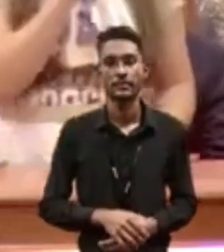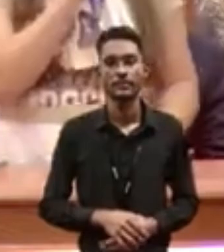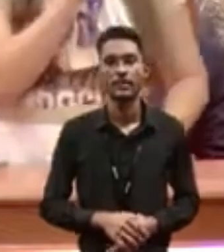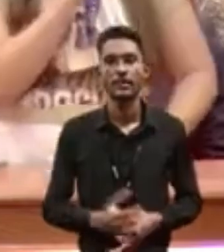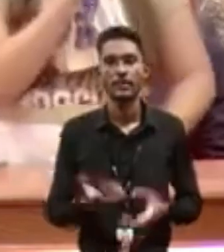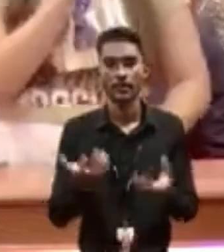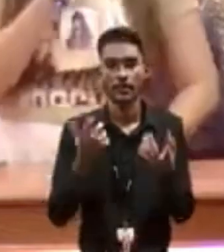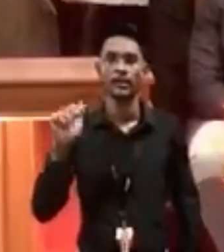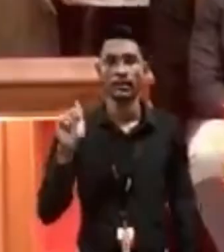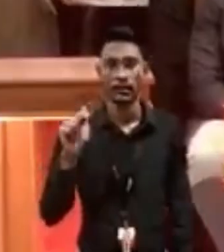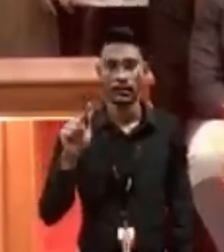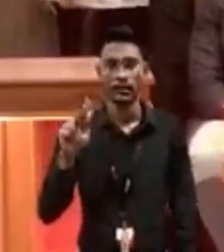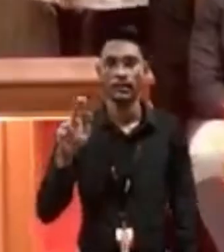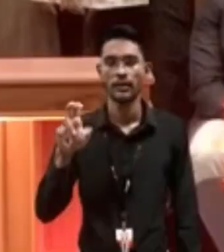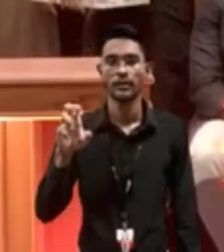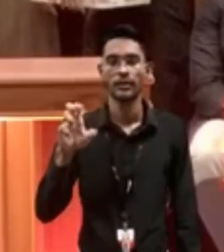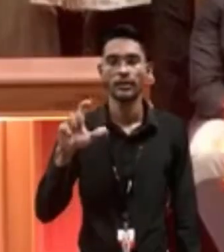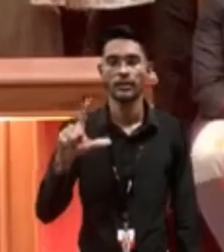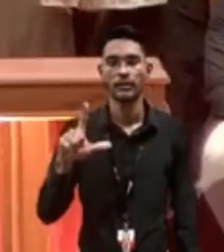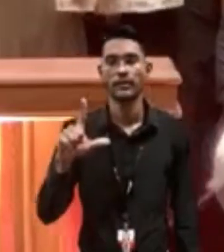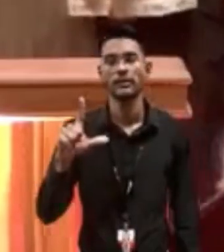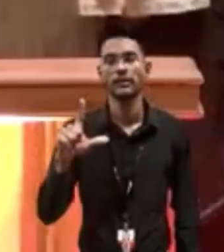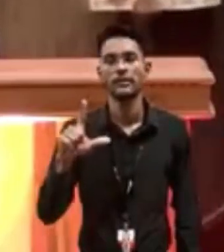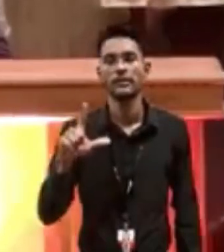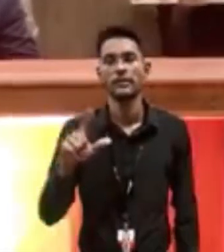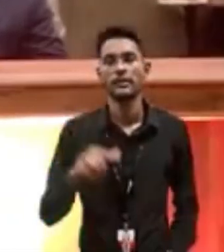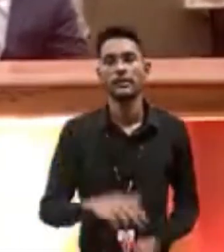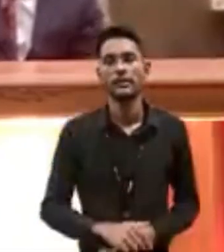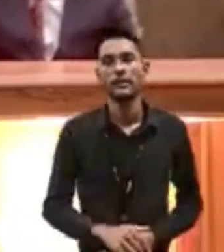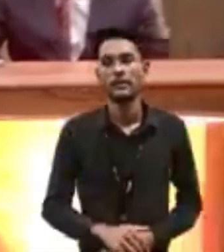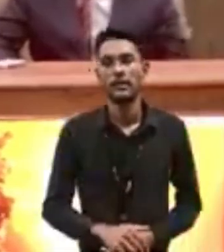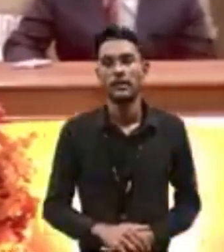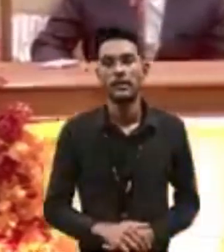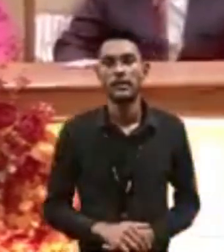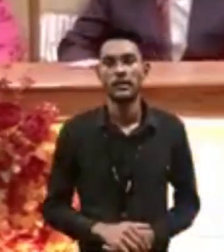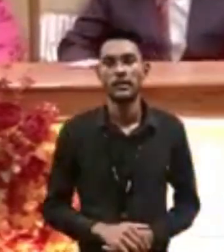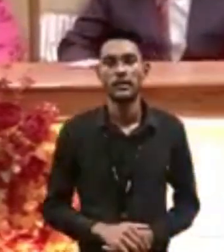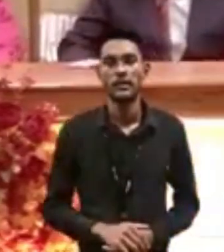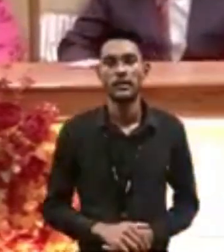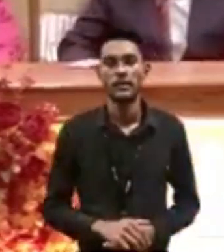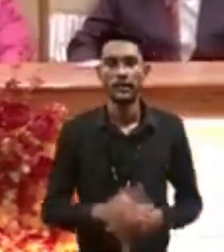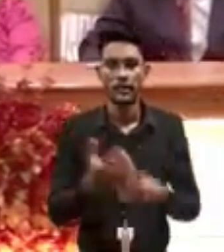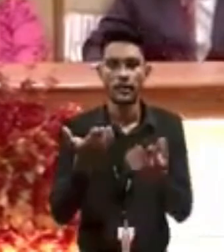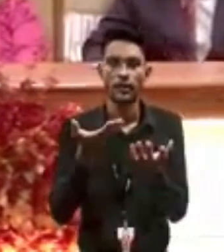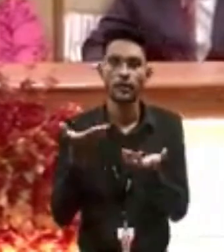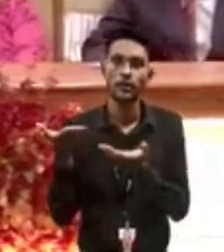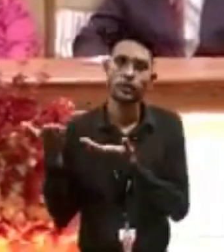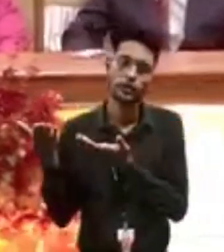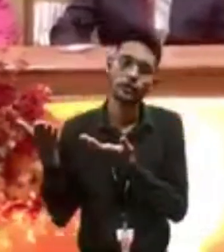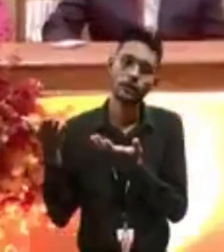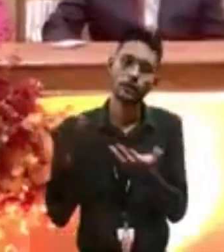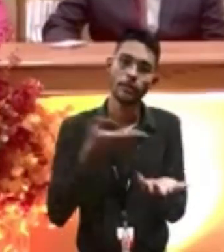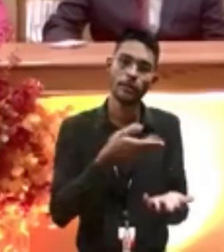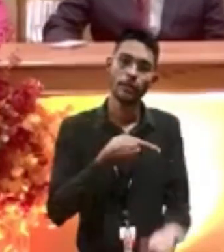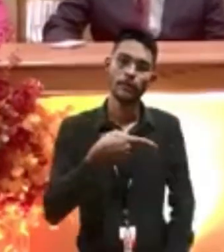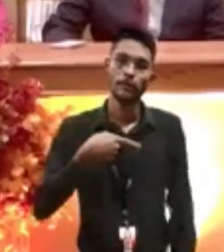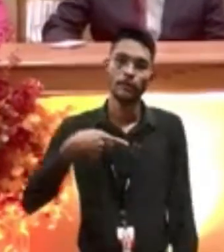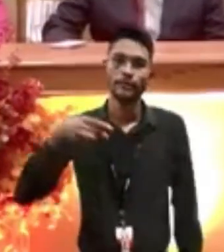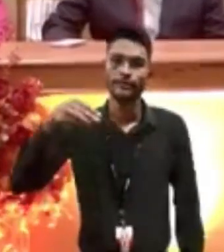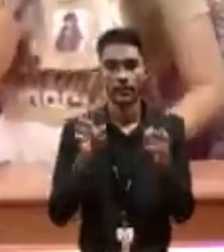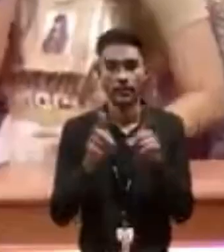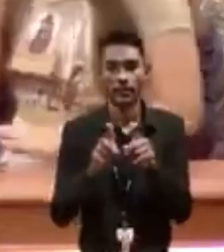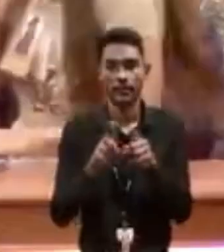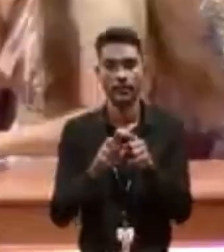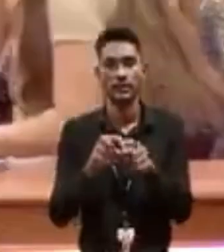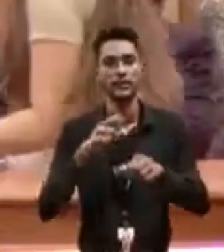Luiz. E eu gostaria de convidar o pastor Martins para fazer essa entrega